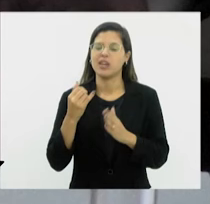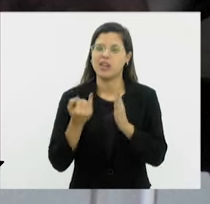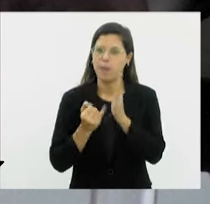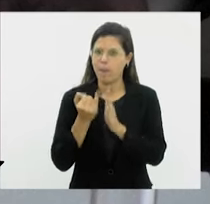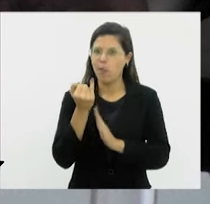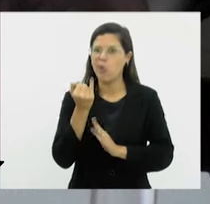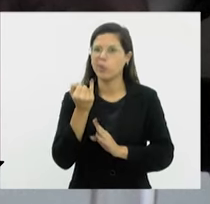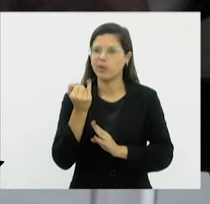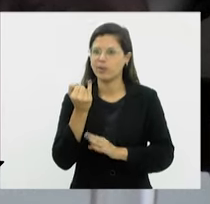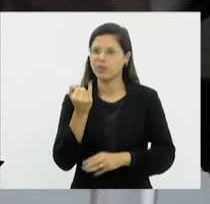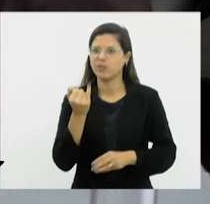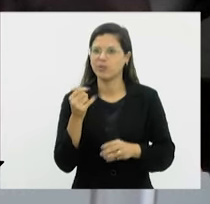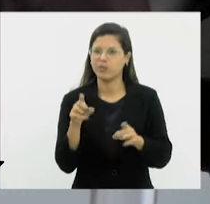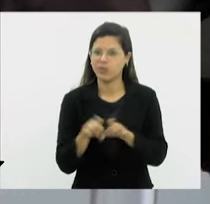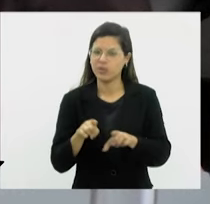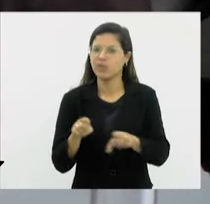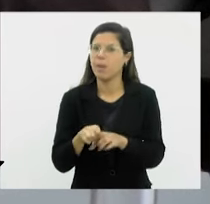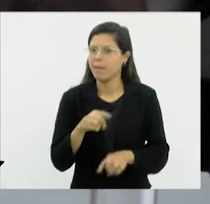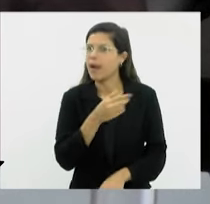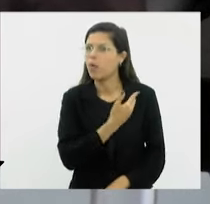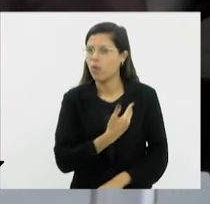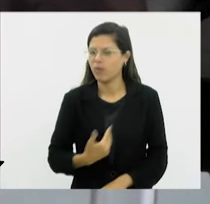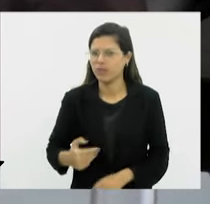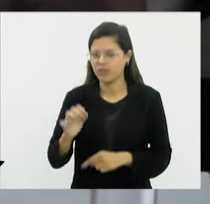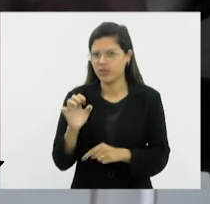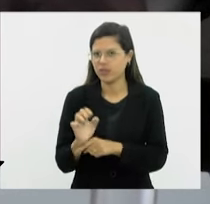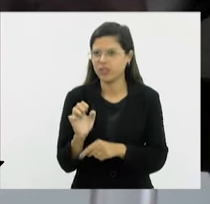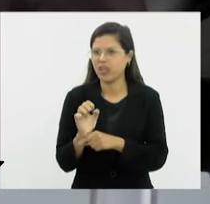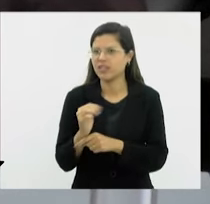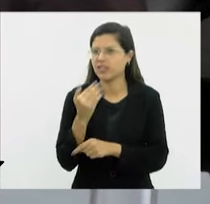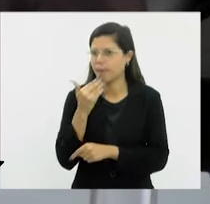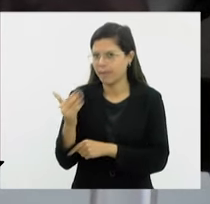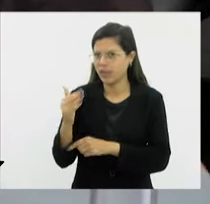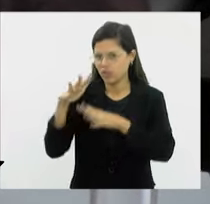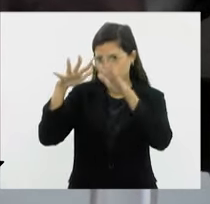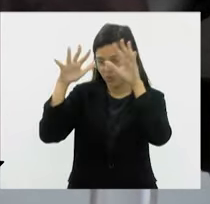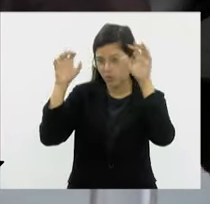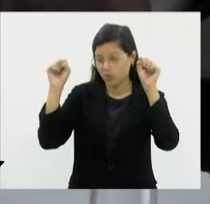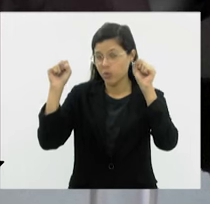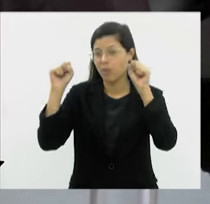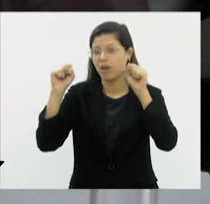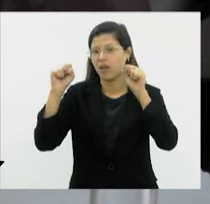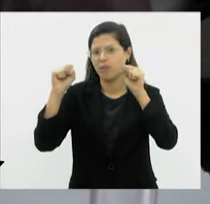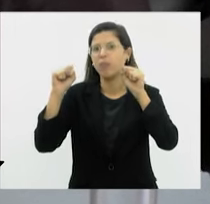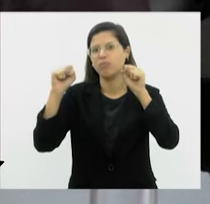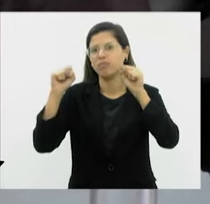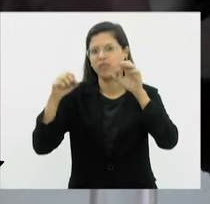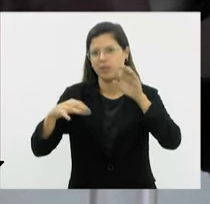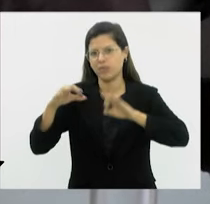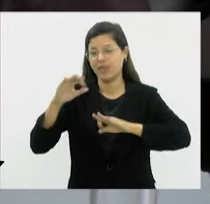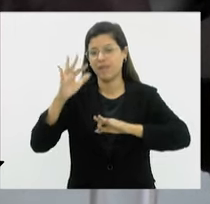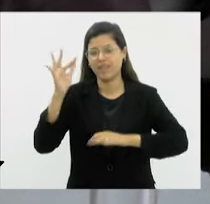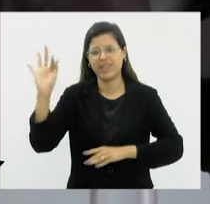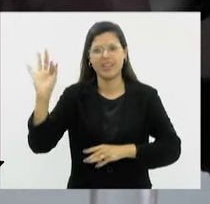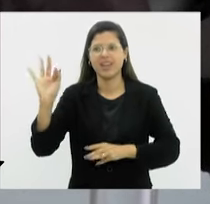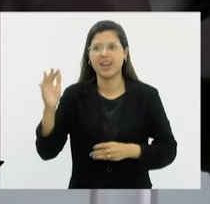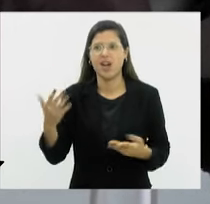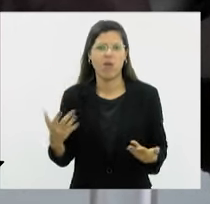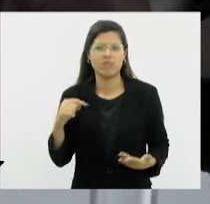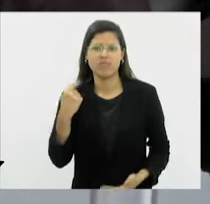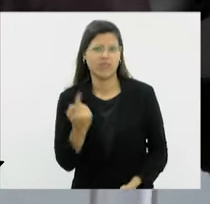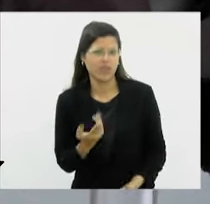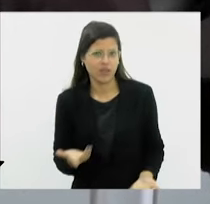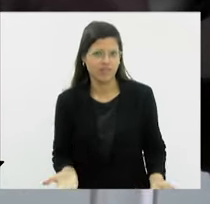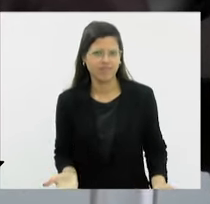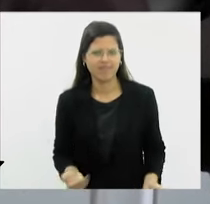está reivindicando, acho que já no Supremo. Cadê a nossa quarta parte? Né?